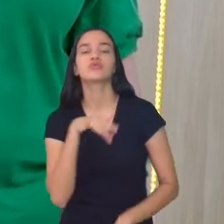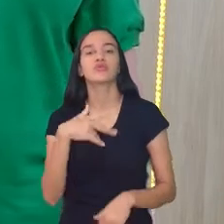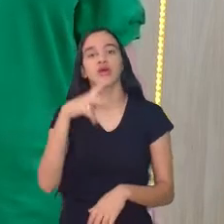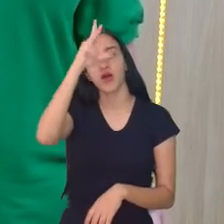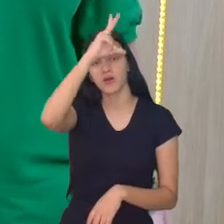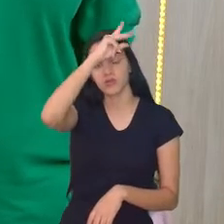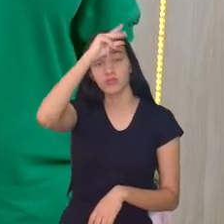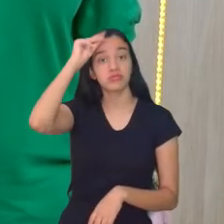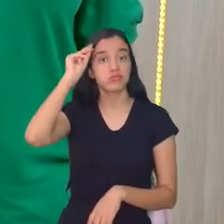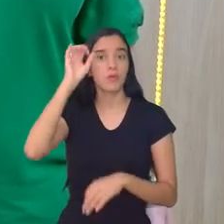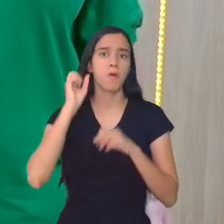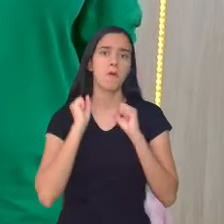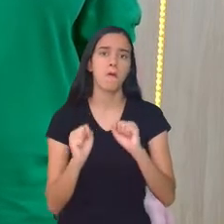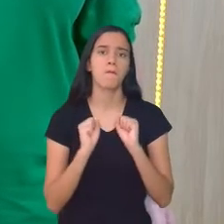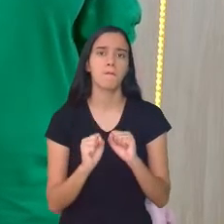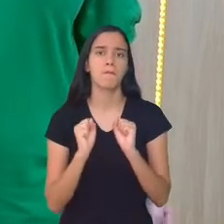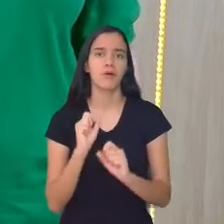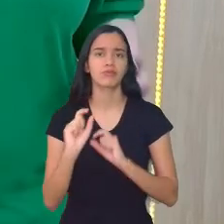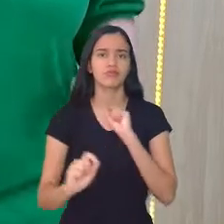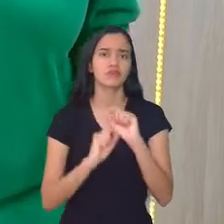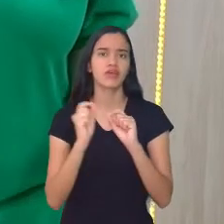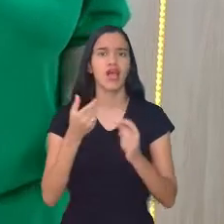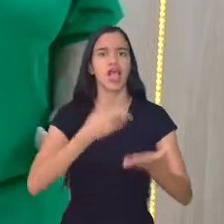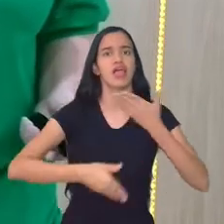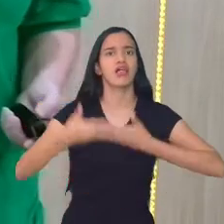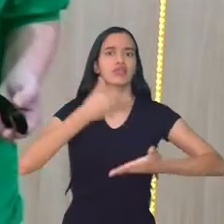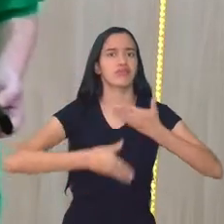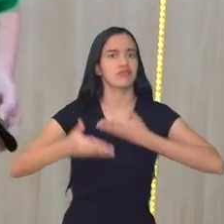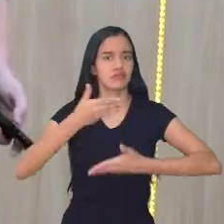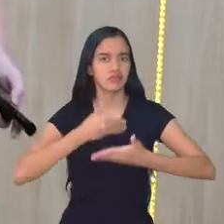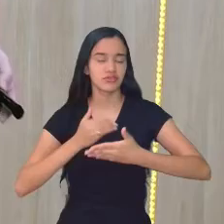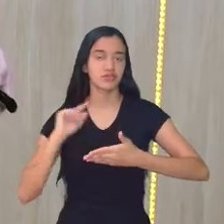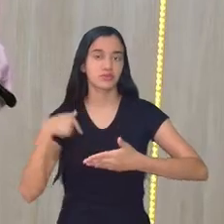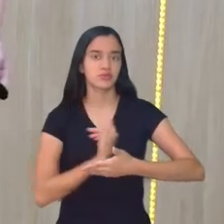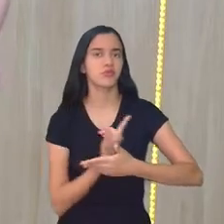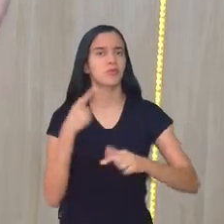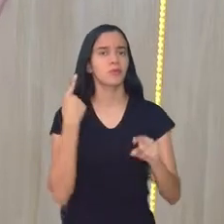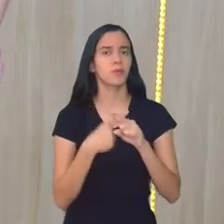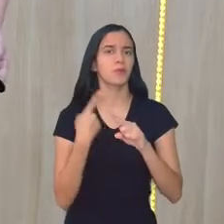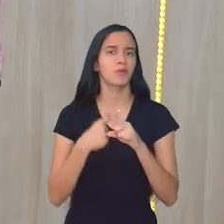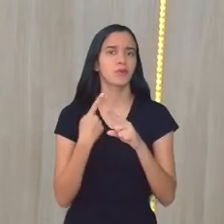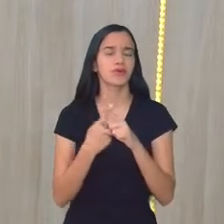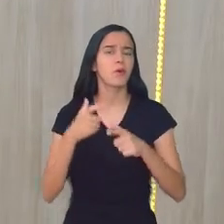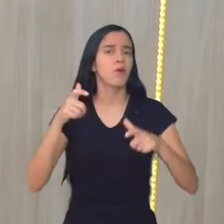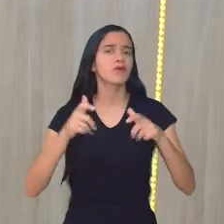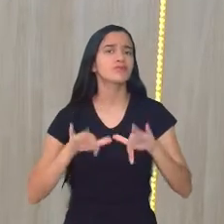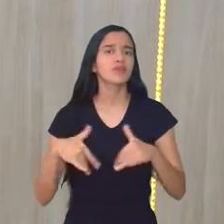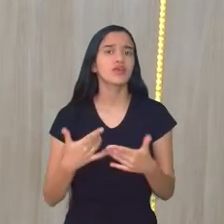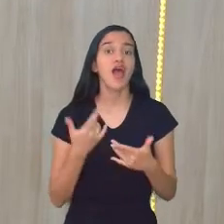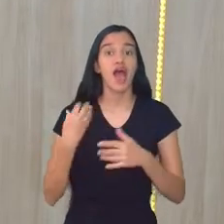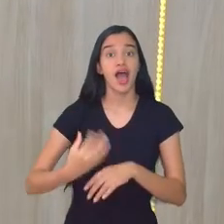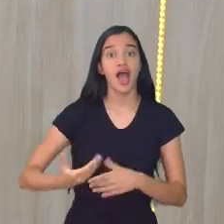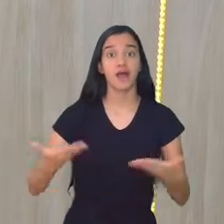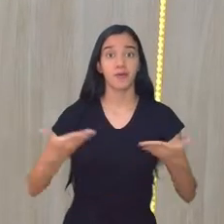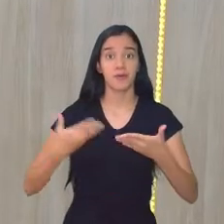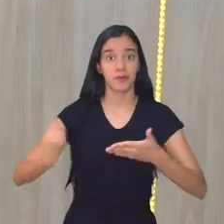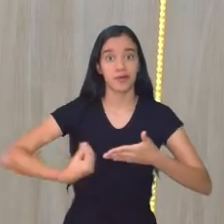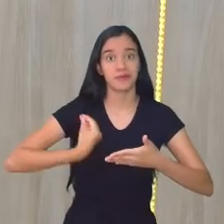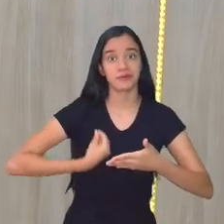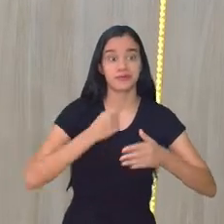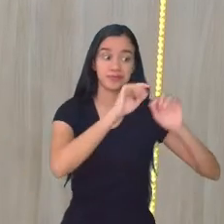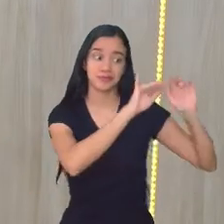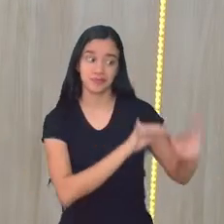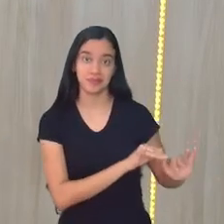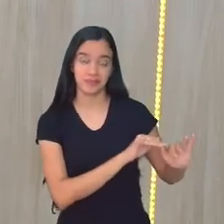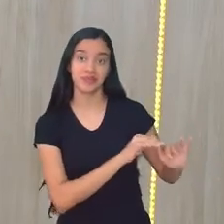Recife, pode interagir conosco. Por quê? Através da onde? Agora ao vivo, no